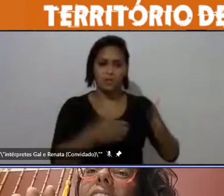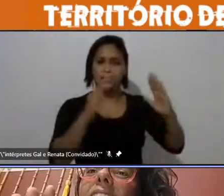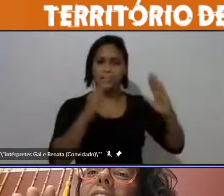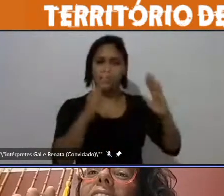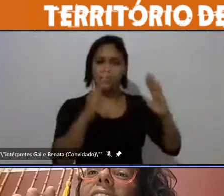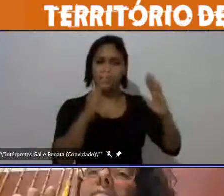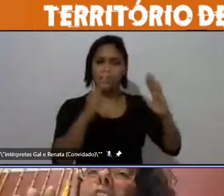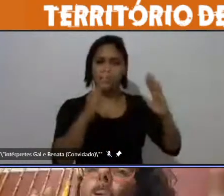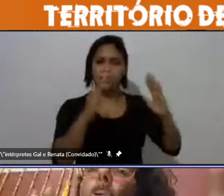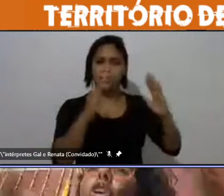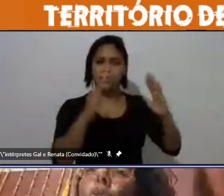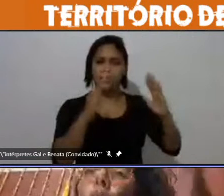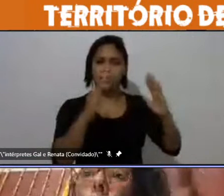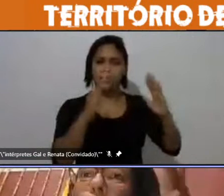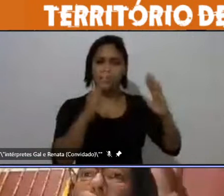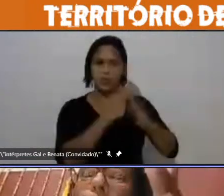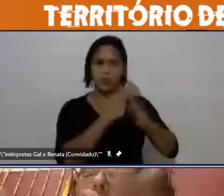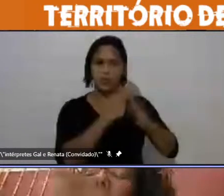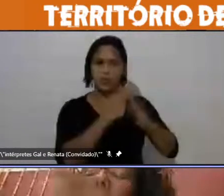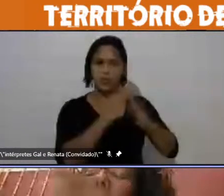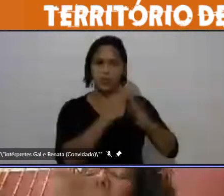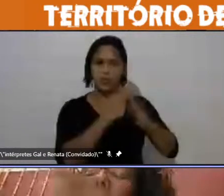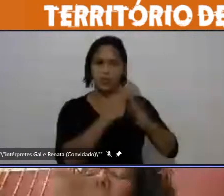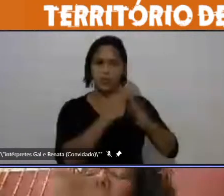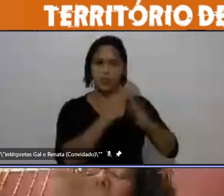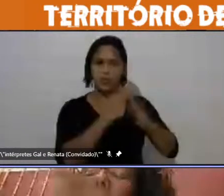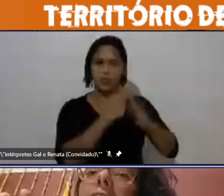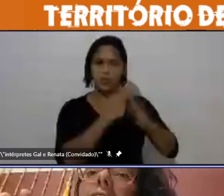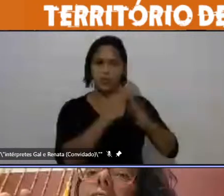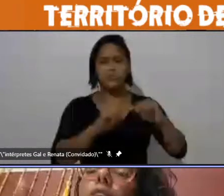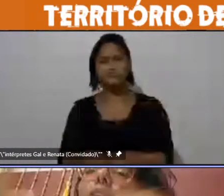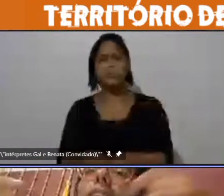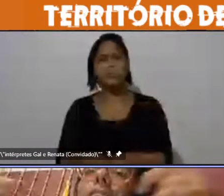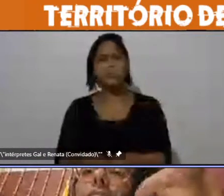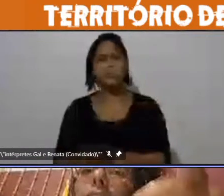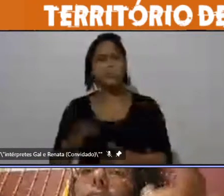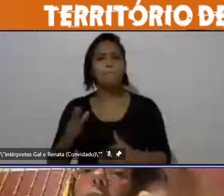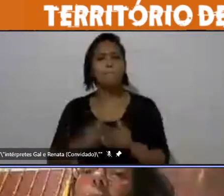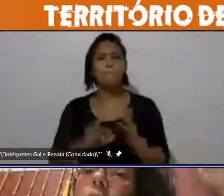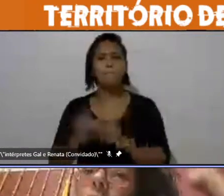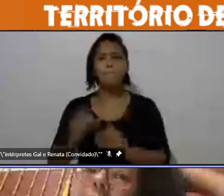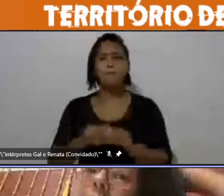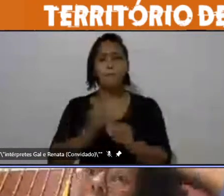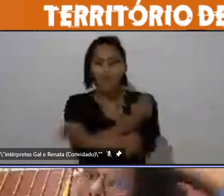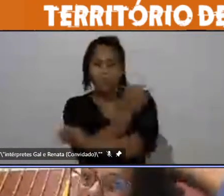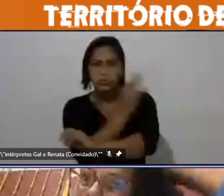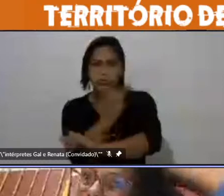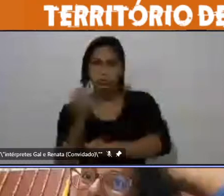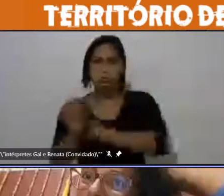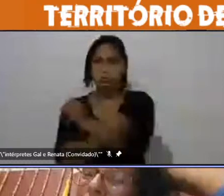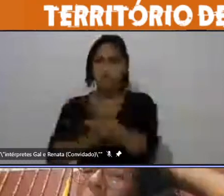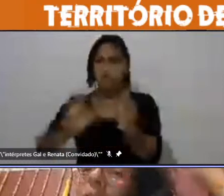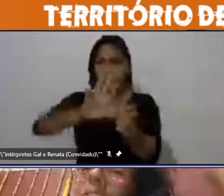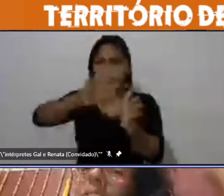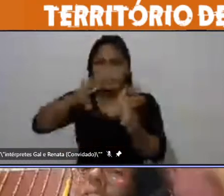né, ou da regularização da Amazônia